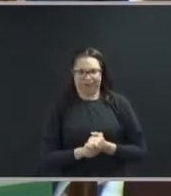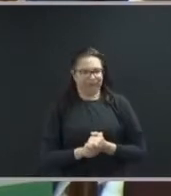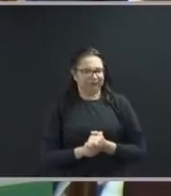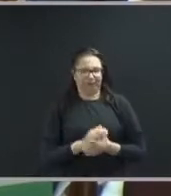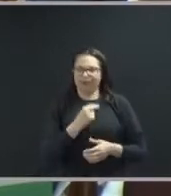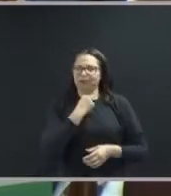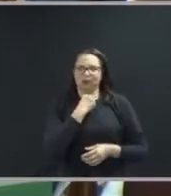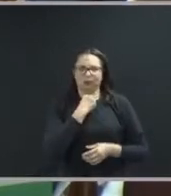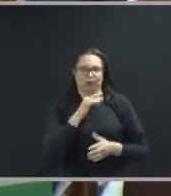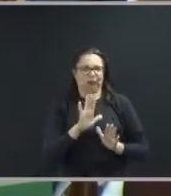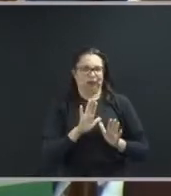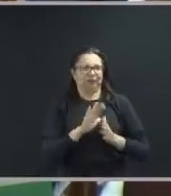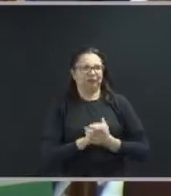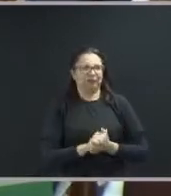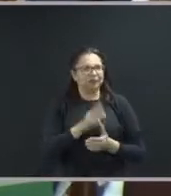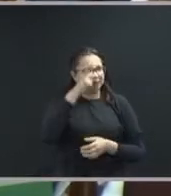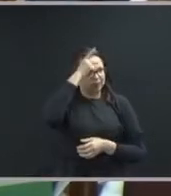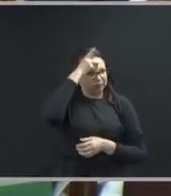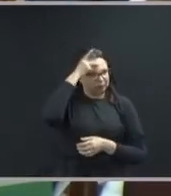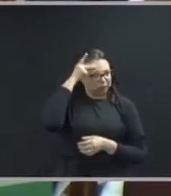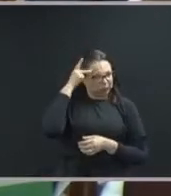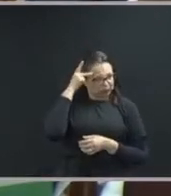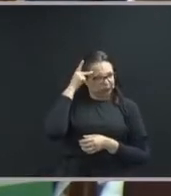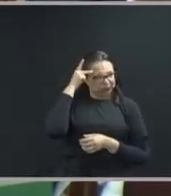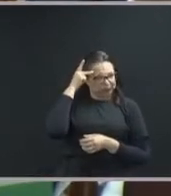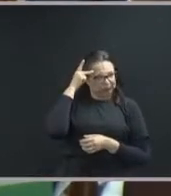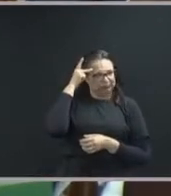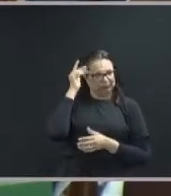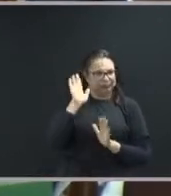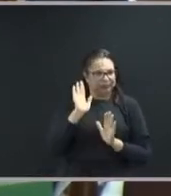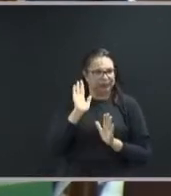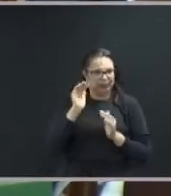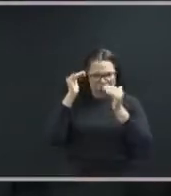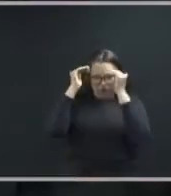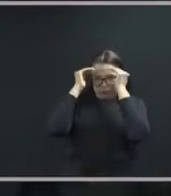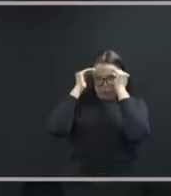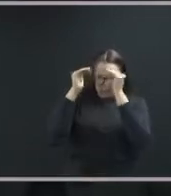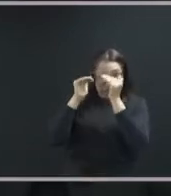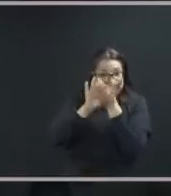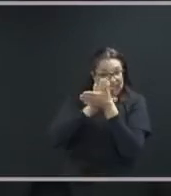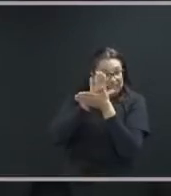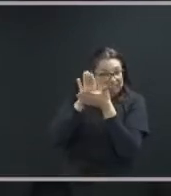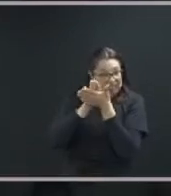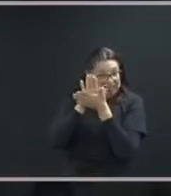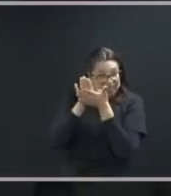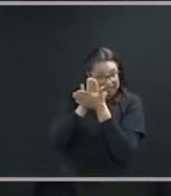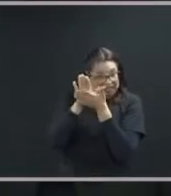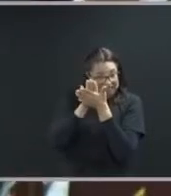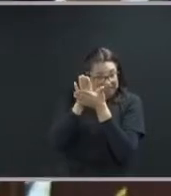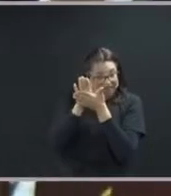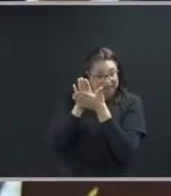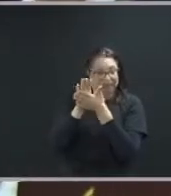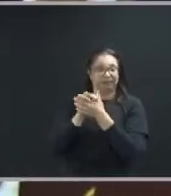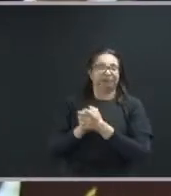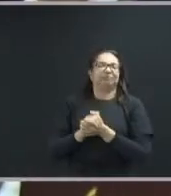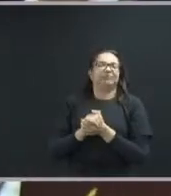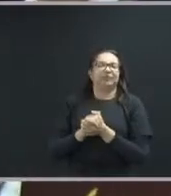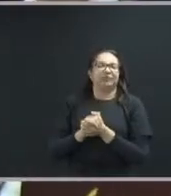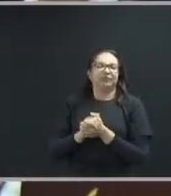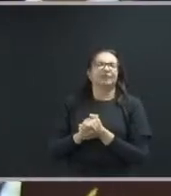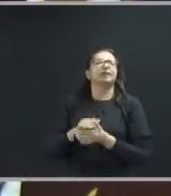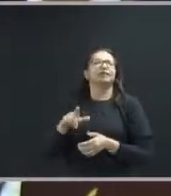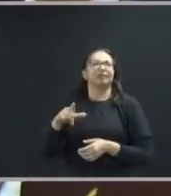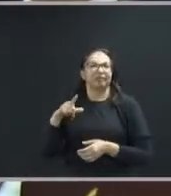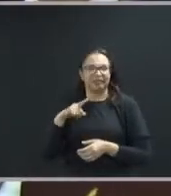o tribuloso, e quem gosta de viver conversando com o tribuloso, é tanto